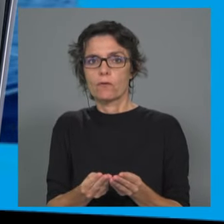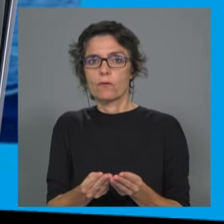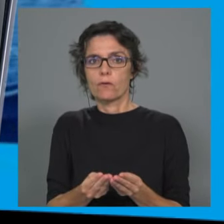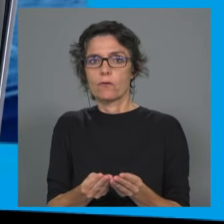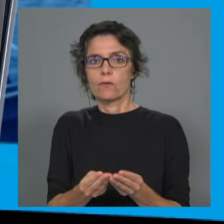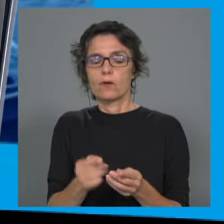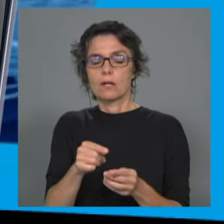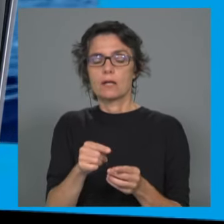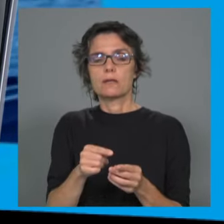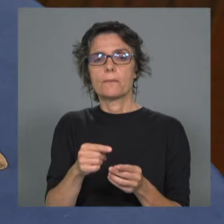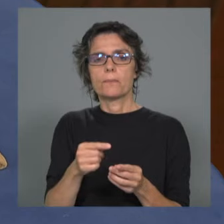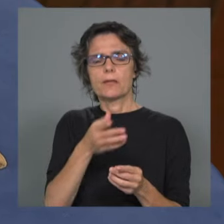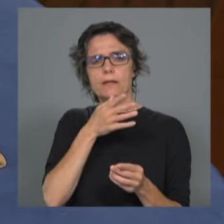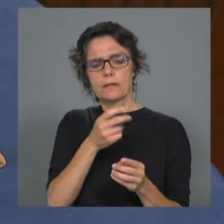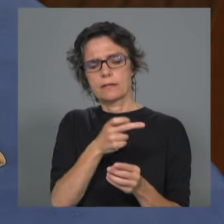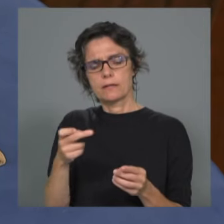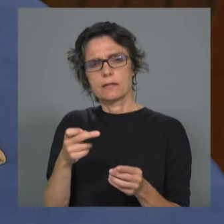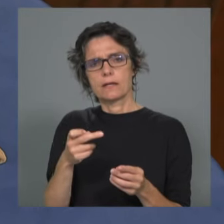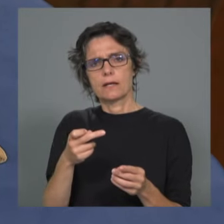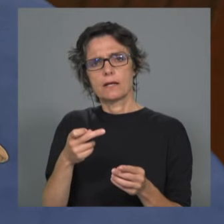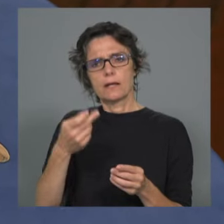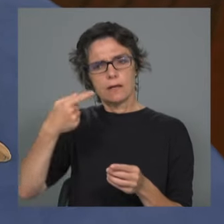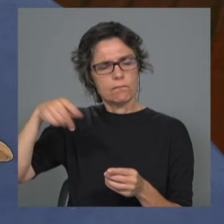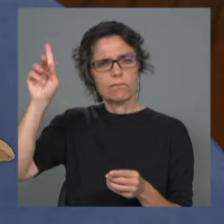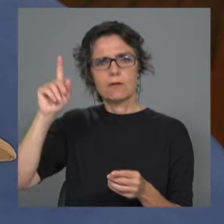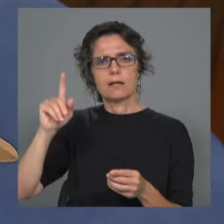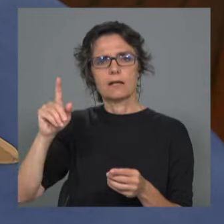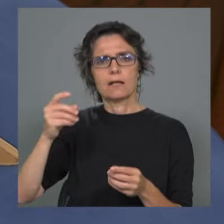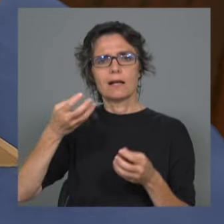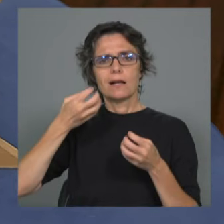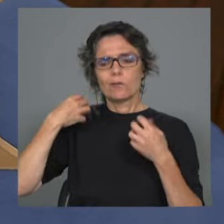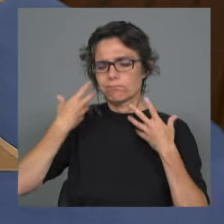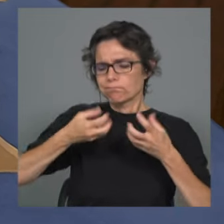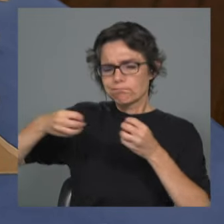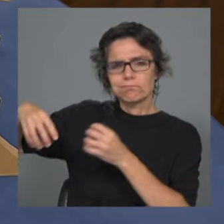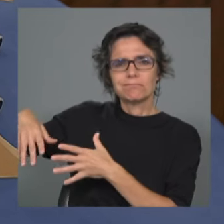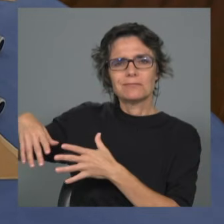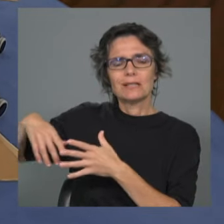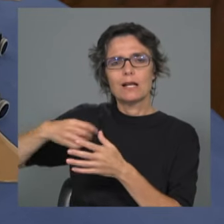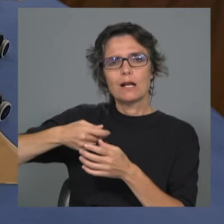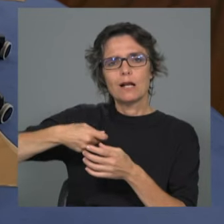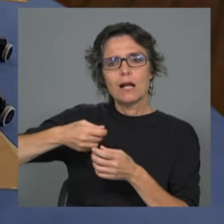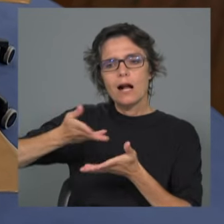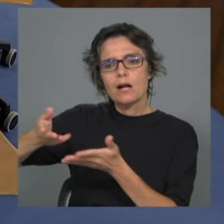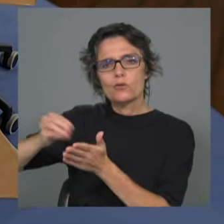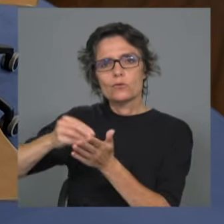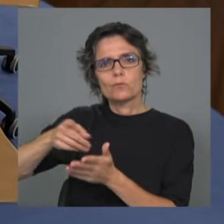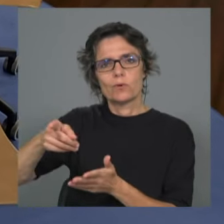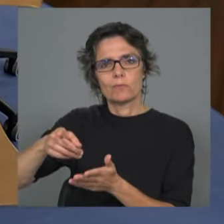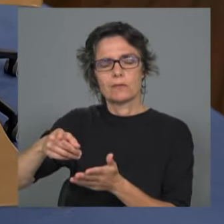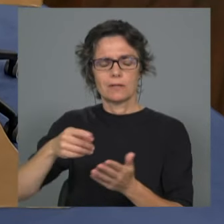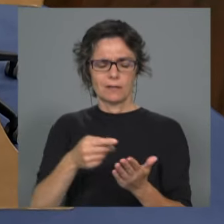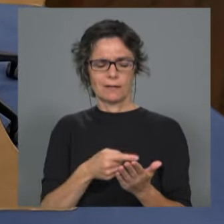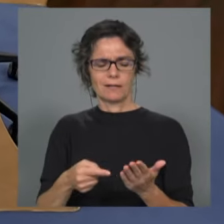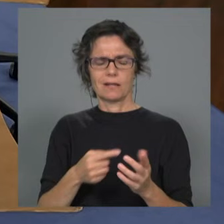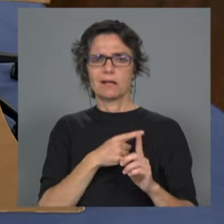vai, vende tudo o que tens, dá o dinheiro aos pobres e vem e segue-me. E depois eu comecei a perceber que era o chamamento de São Francisco e,